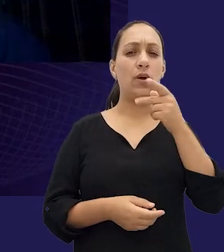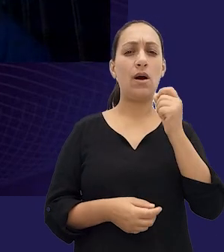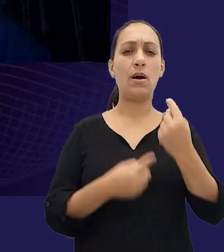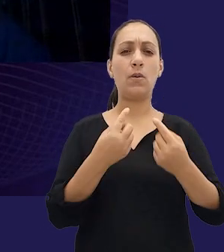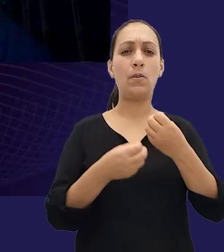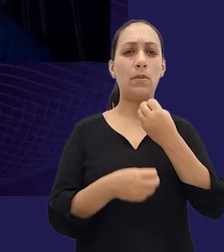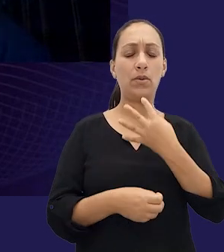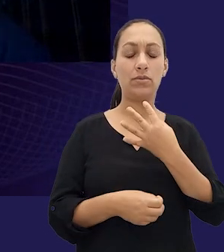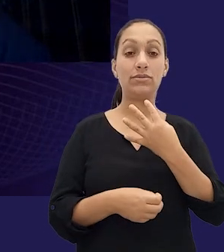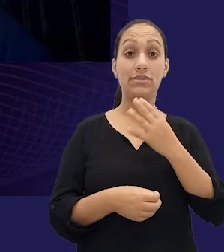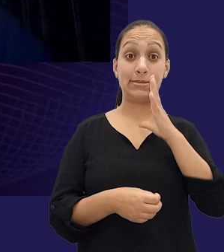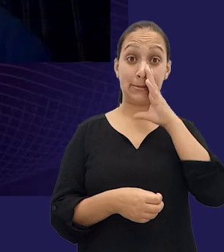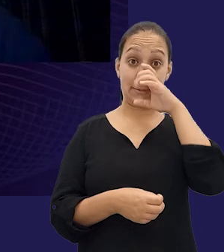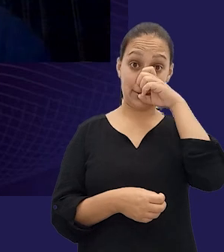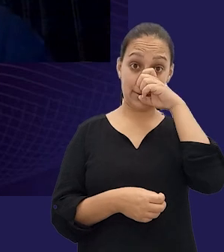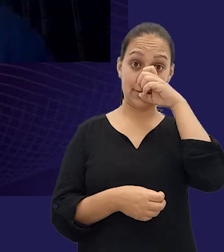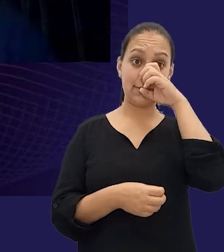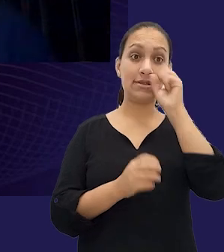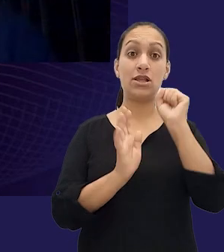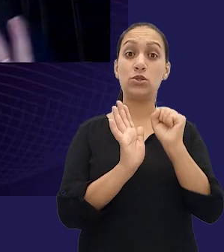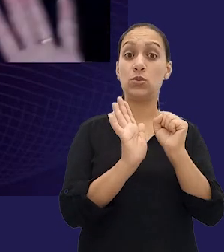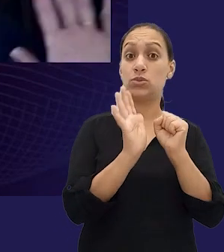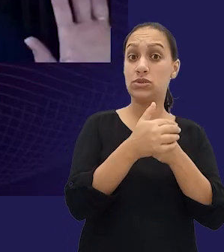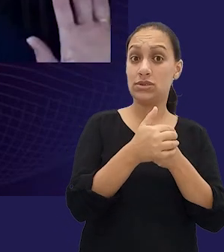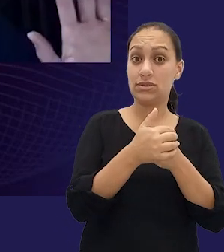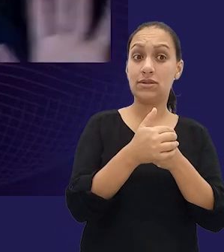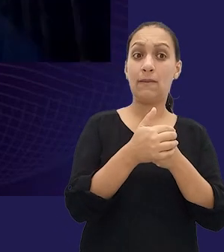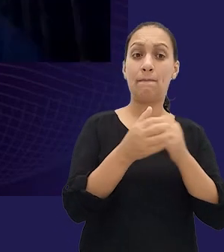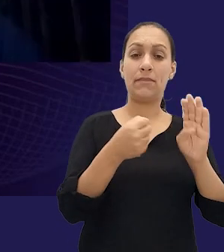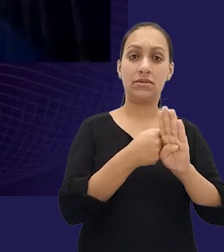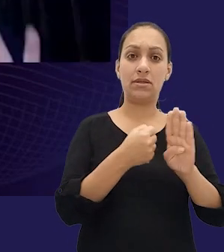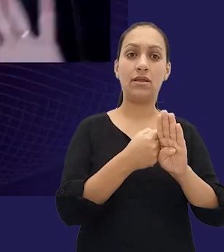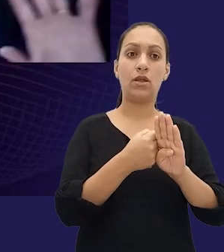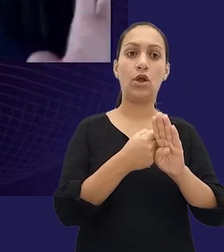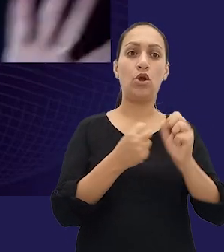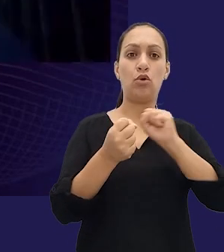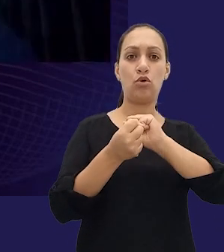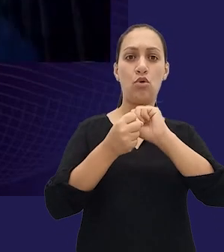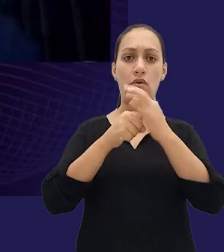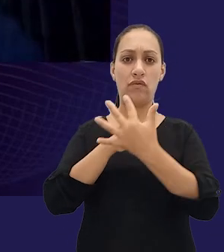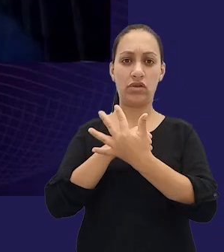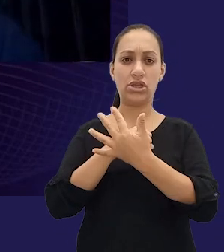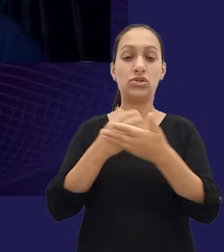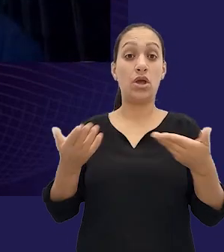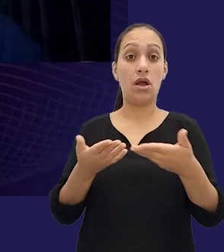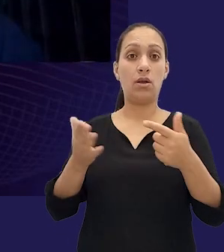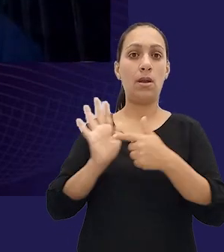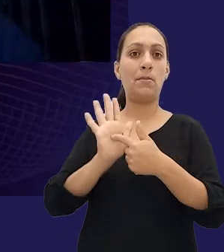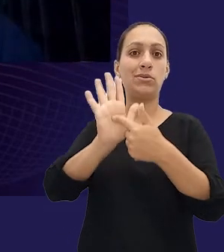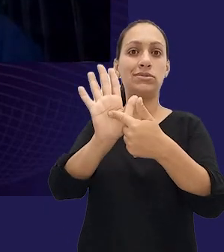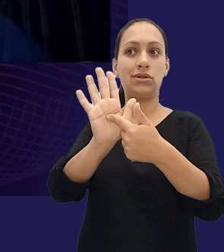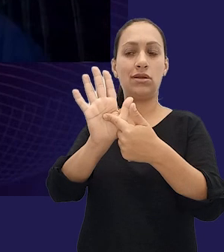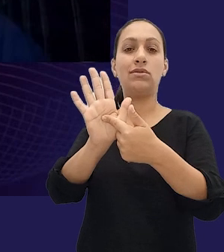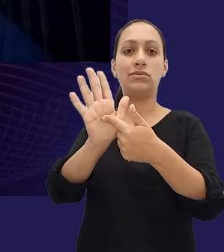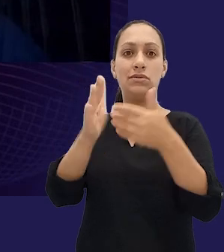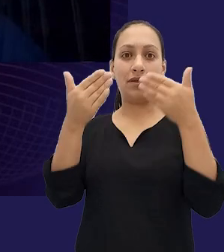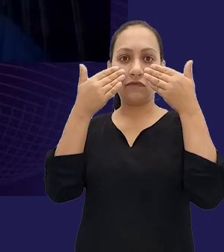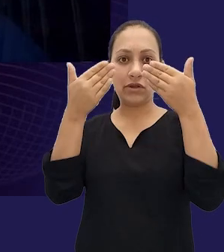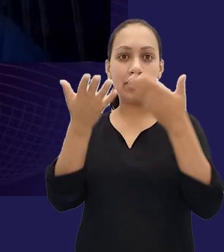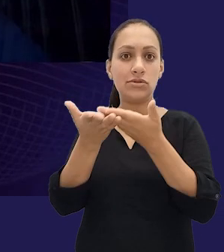está mascarada, né, está escondida, Covid é o grande astro do momento,